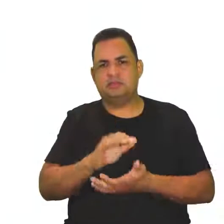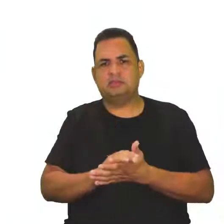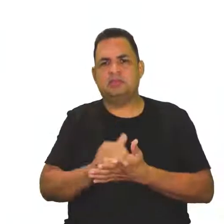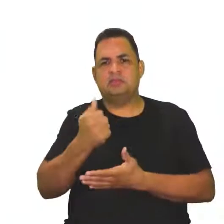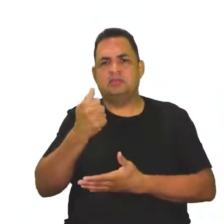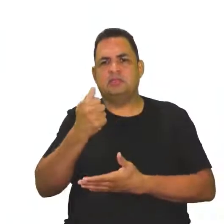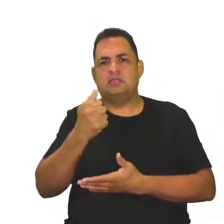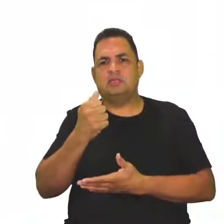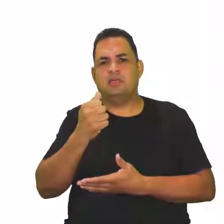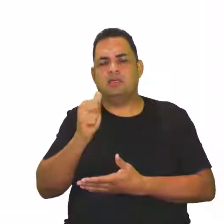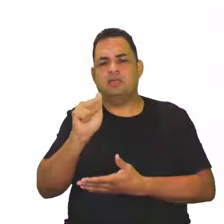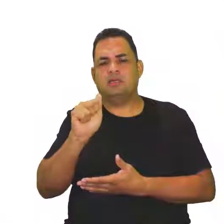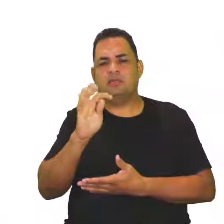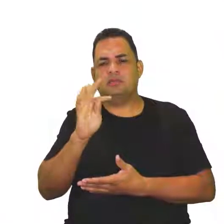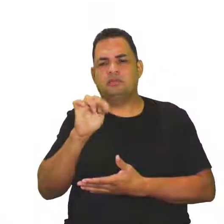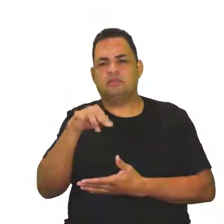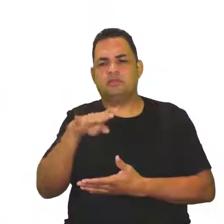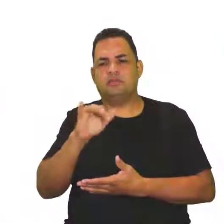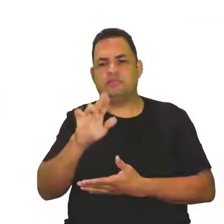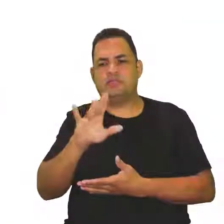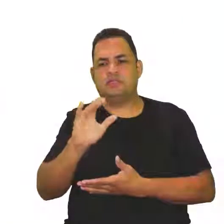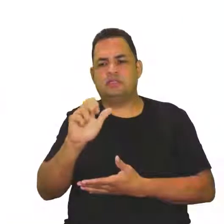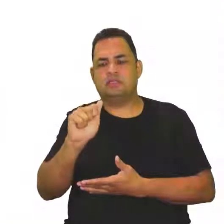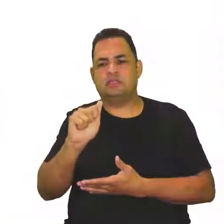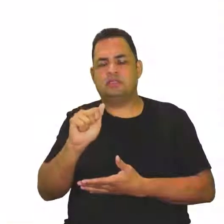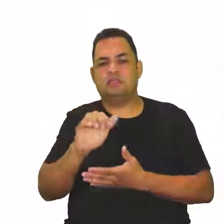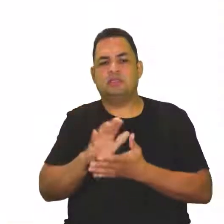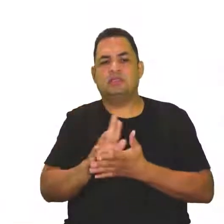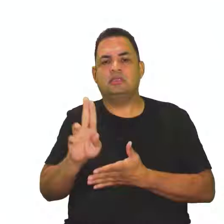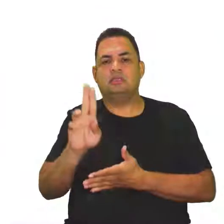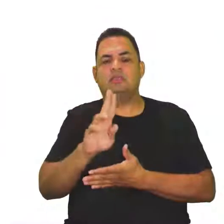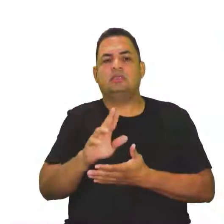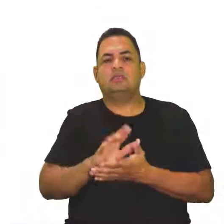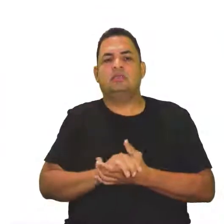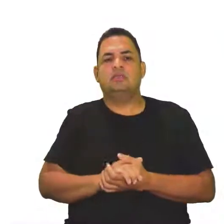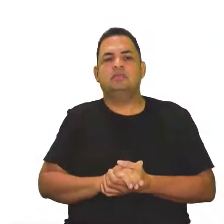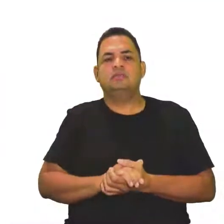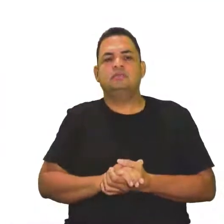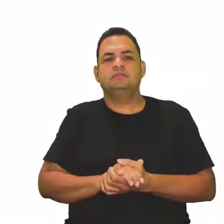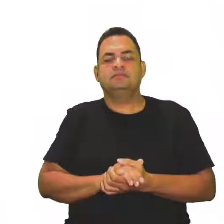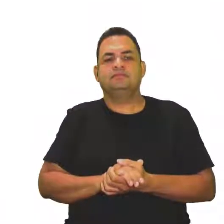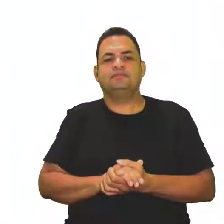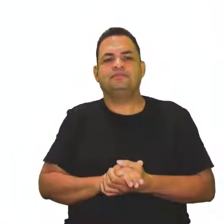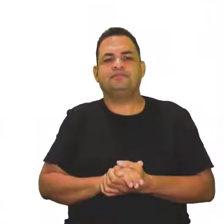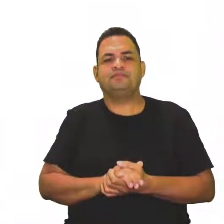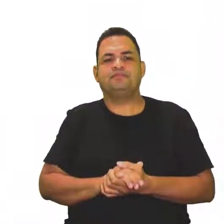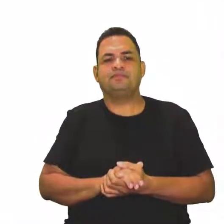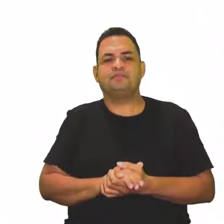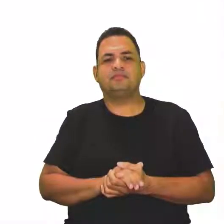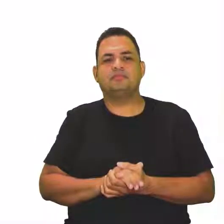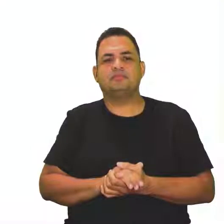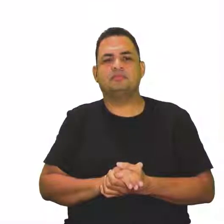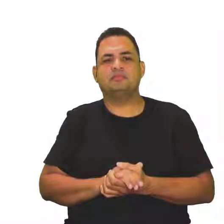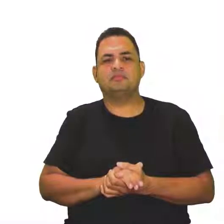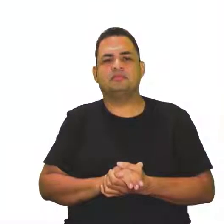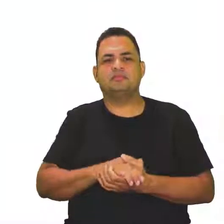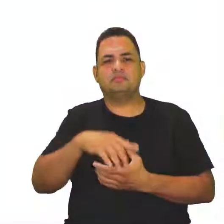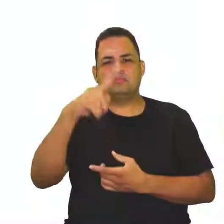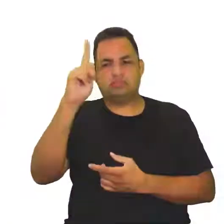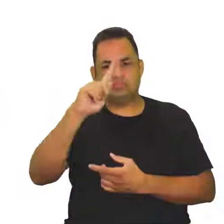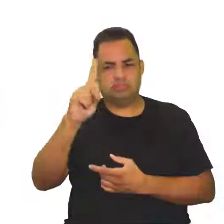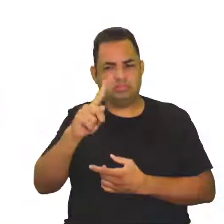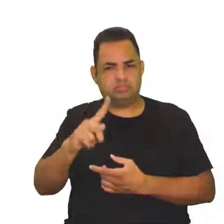algo relacionado ao nosso dia a dia. Um exemplo, os relâmpagos são